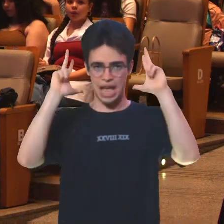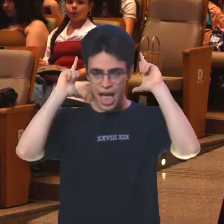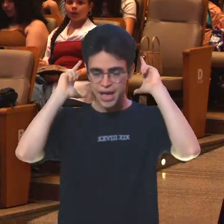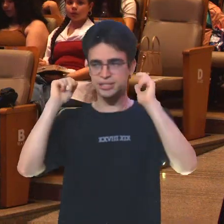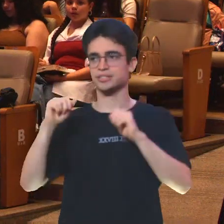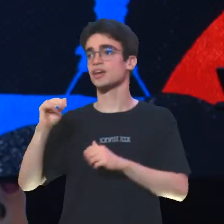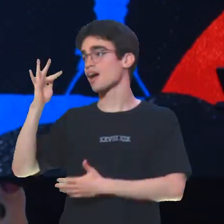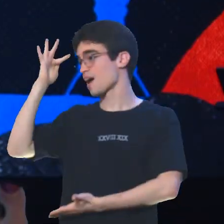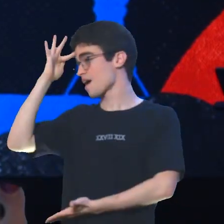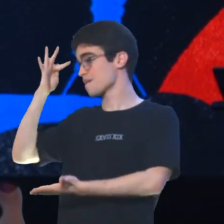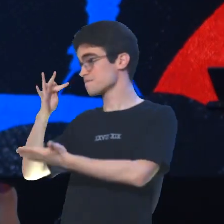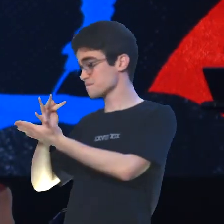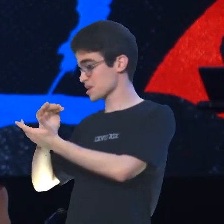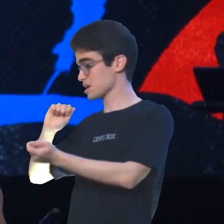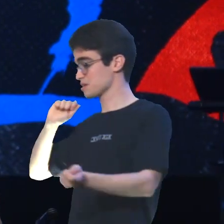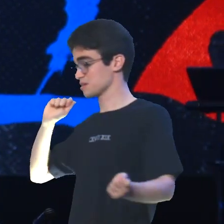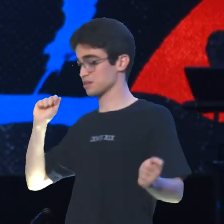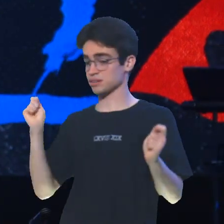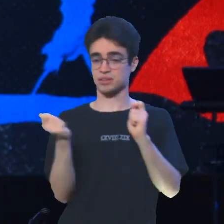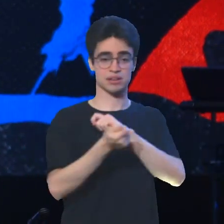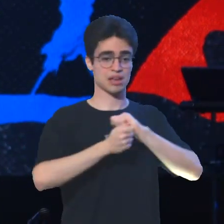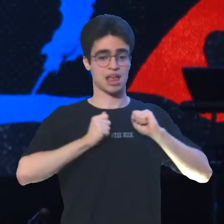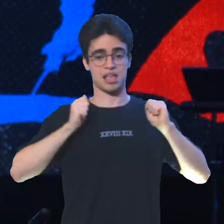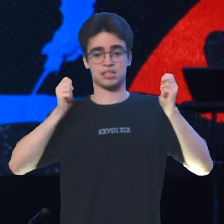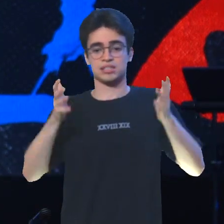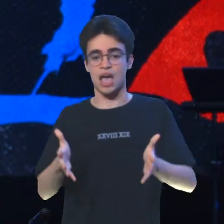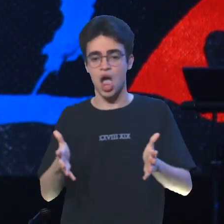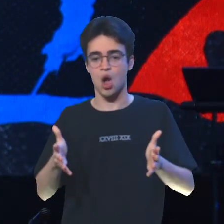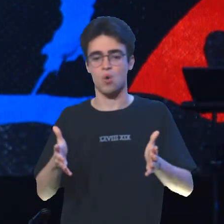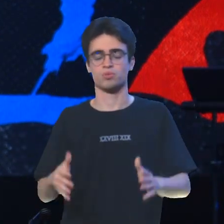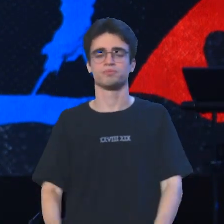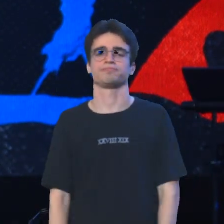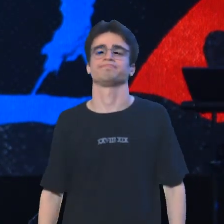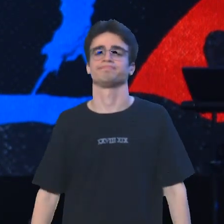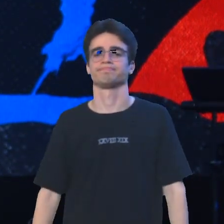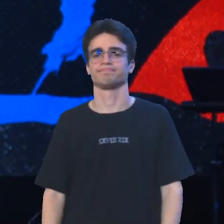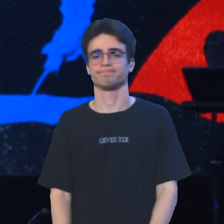fé se torna ação.